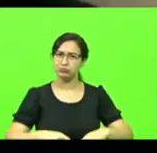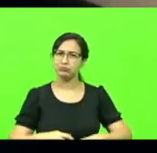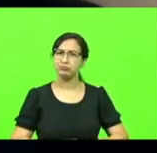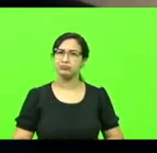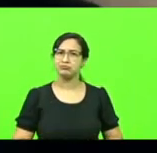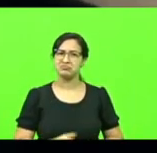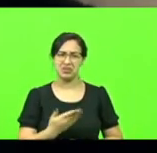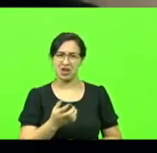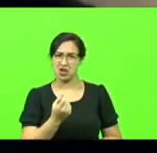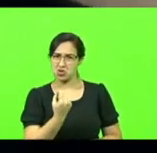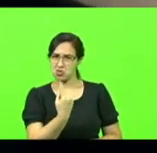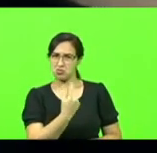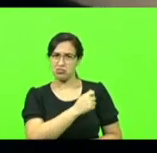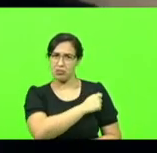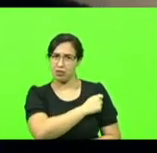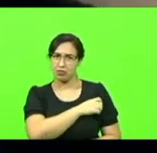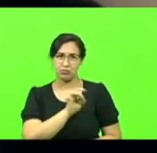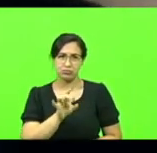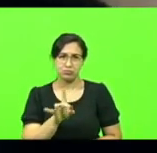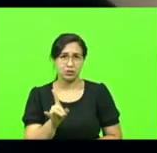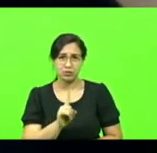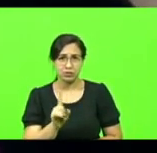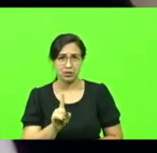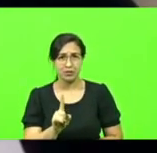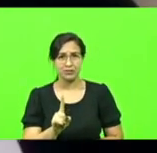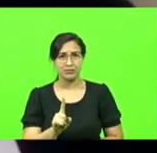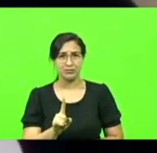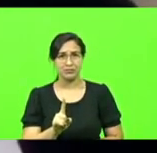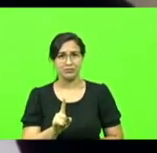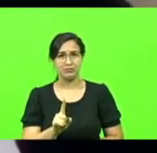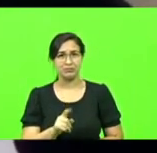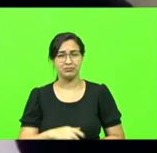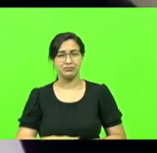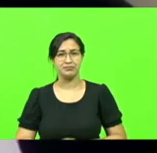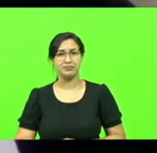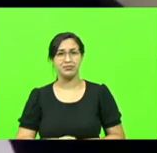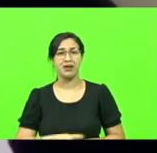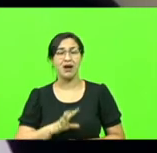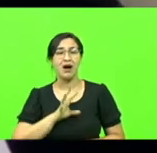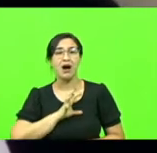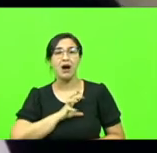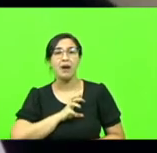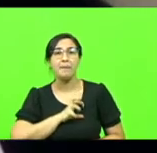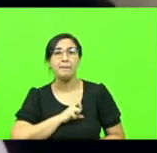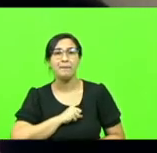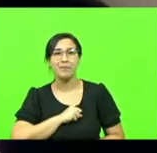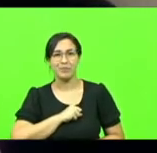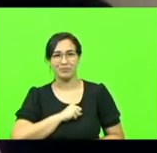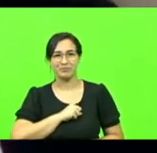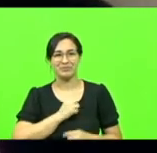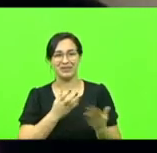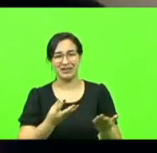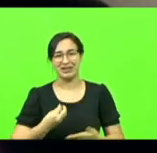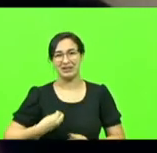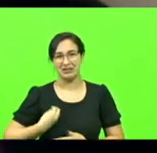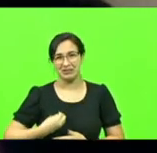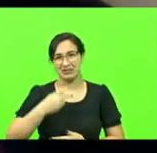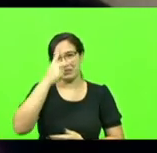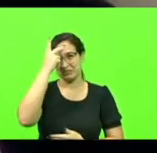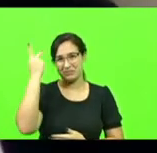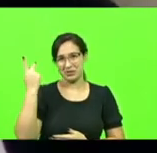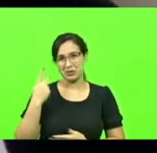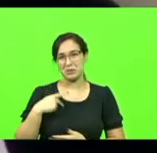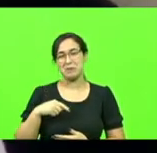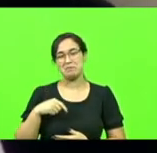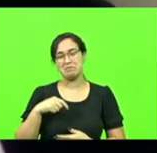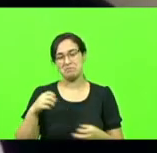aluno, não é só um paciente. É o amor da vida de alguém. E é nesse sentido que eu quero terminar minha